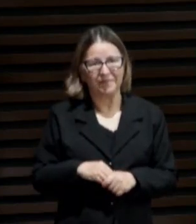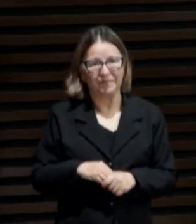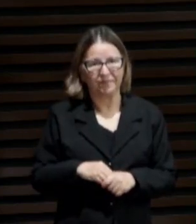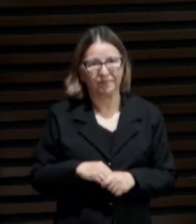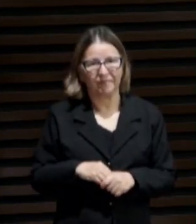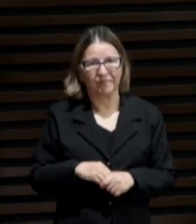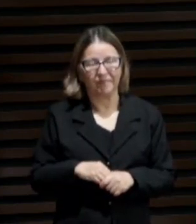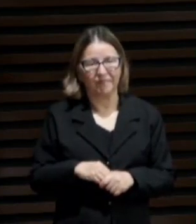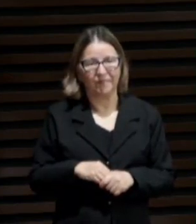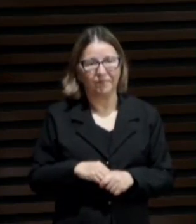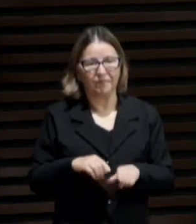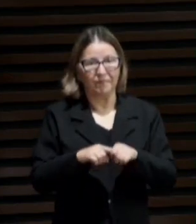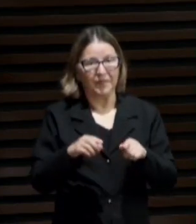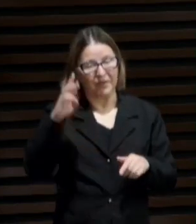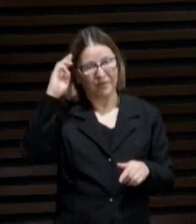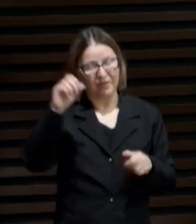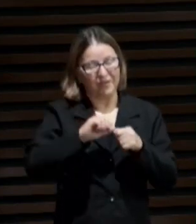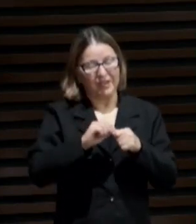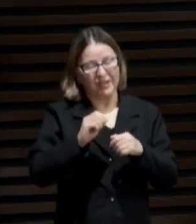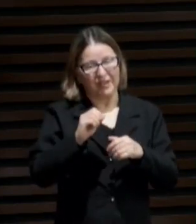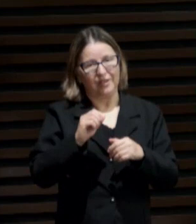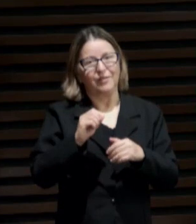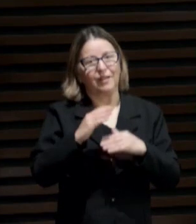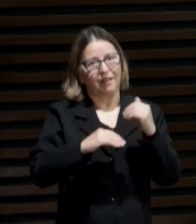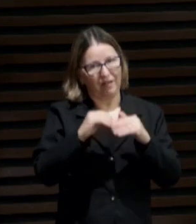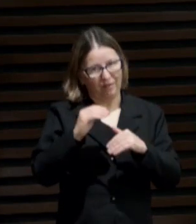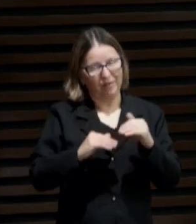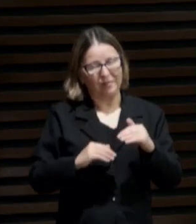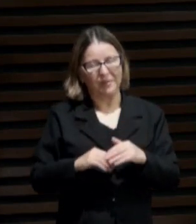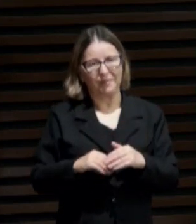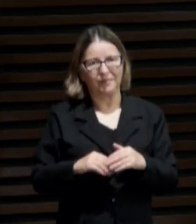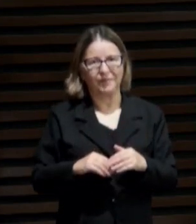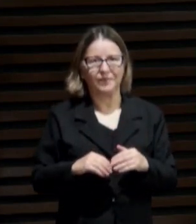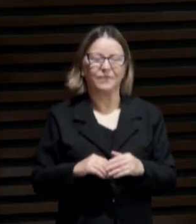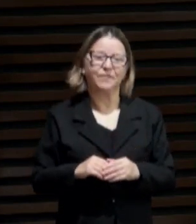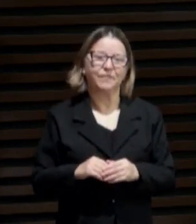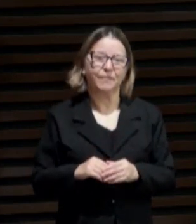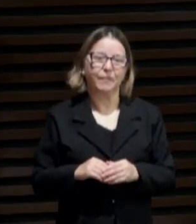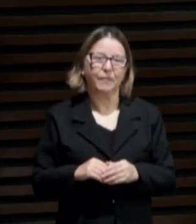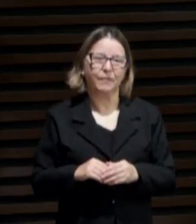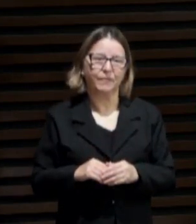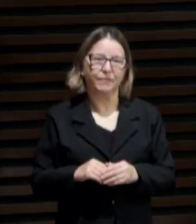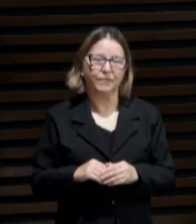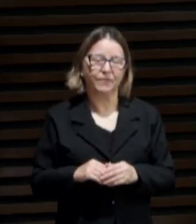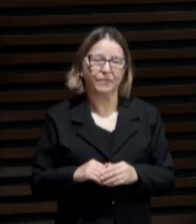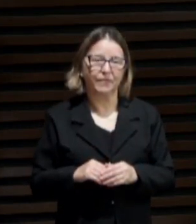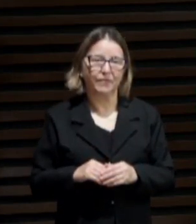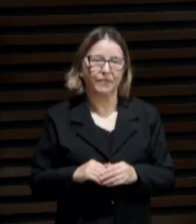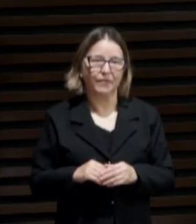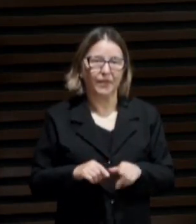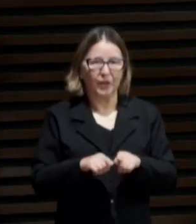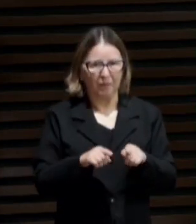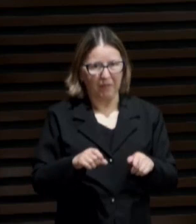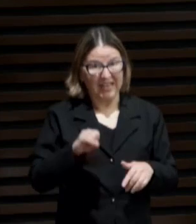Mas o Senhor está tratando. Aquele que começou a boa obra, ele vai aperfeiçoá-la até o dia de Cristo Jesus. Então não me vem com essa história que o Senhor é uma nova criatura e você vive na